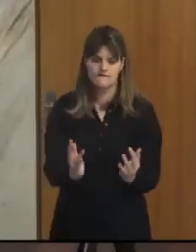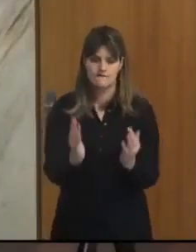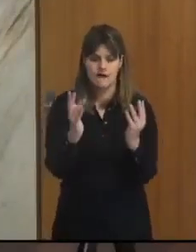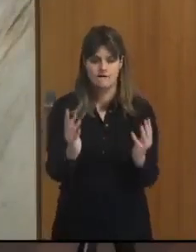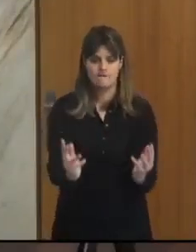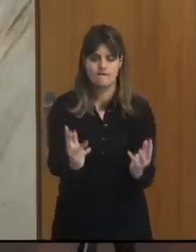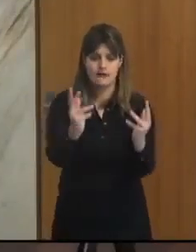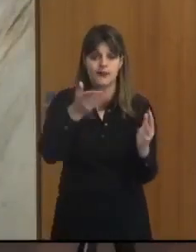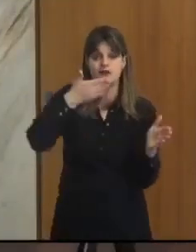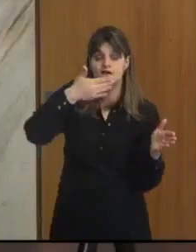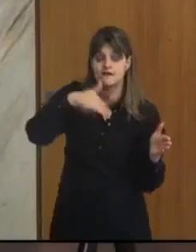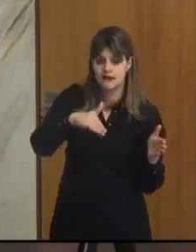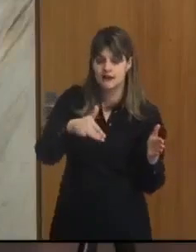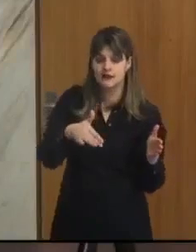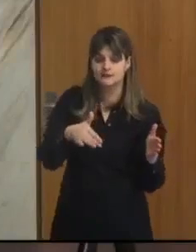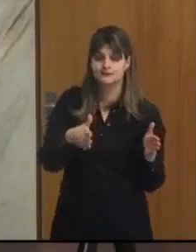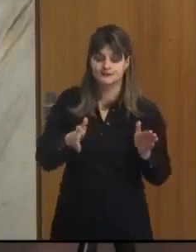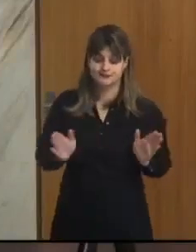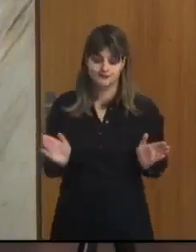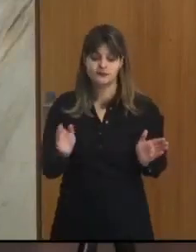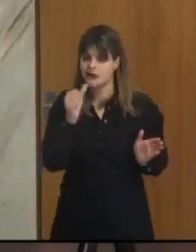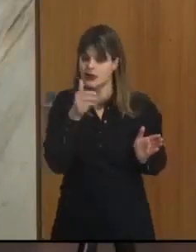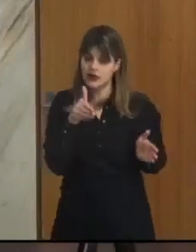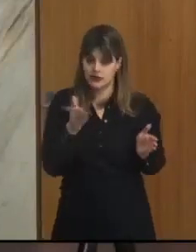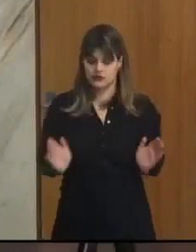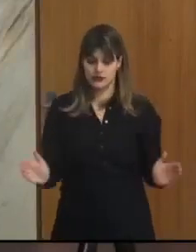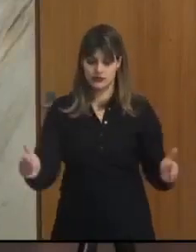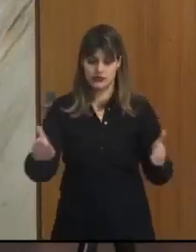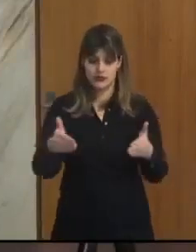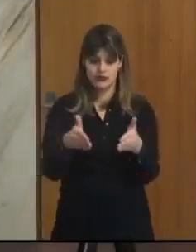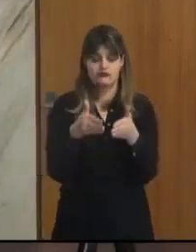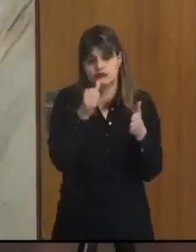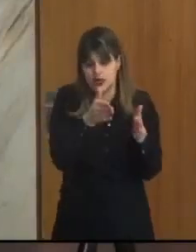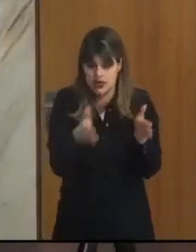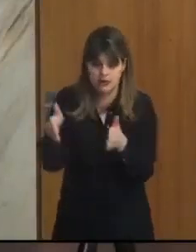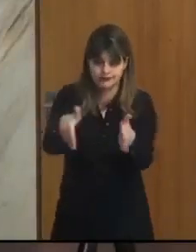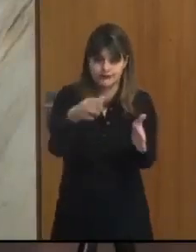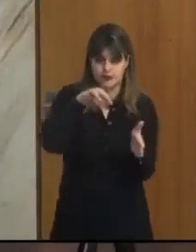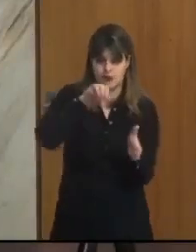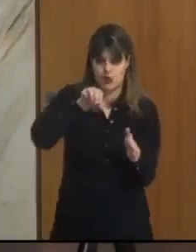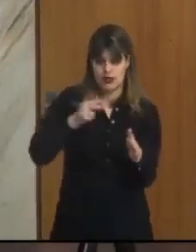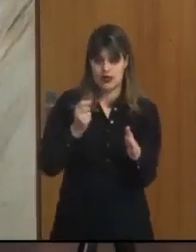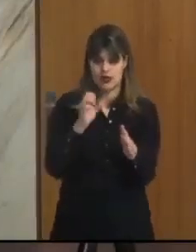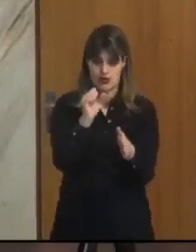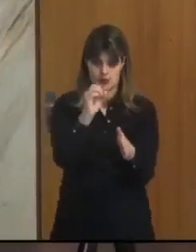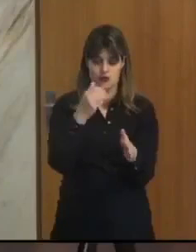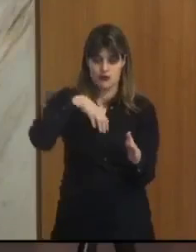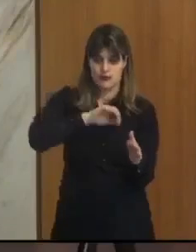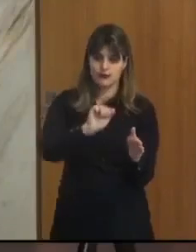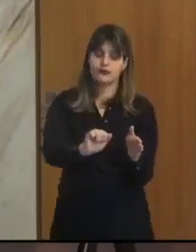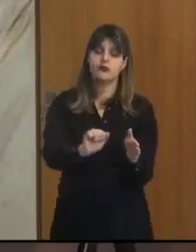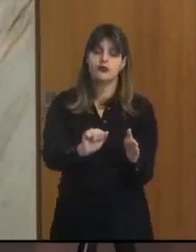vila, ao se juntarem e depois caminharem para o rio Mondego, vão continuar a